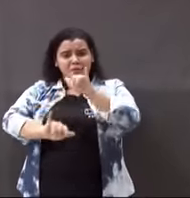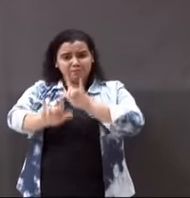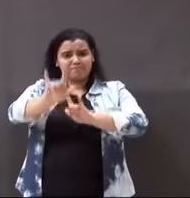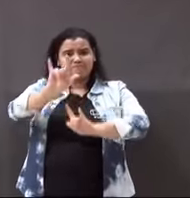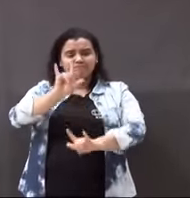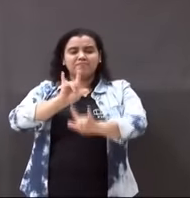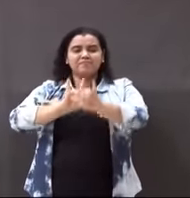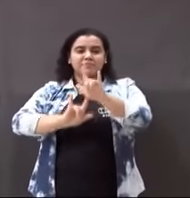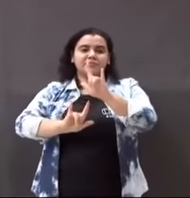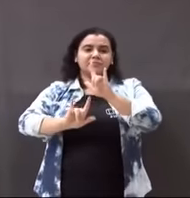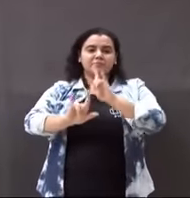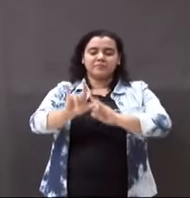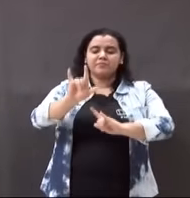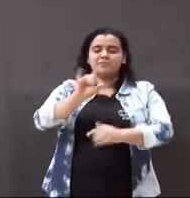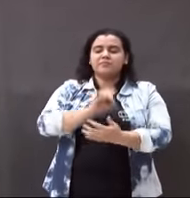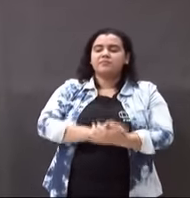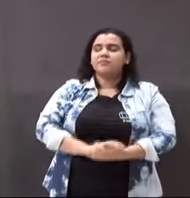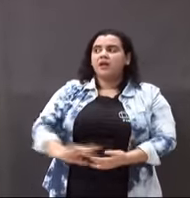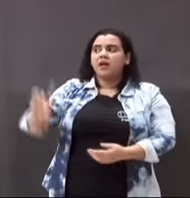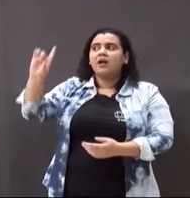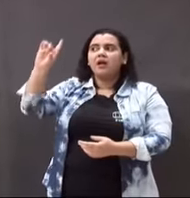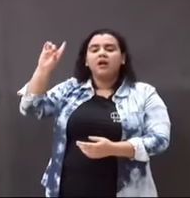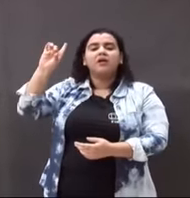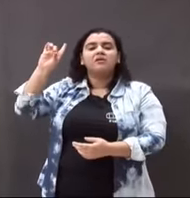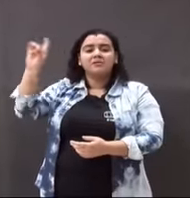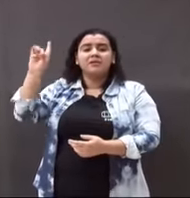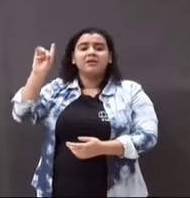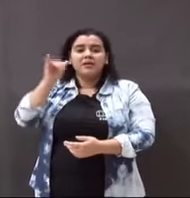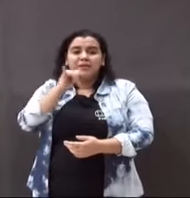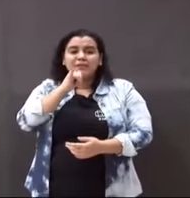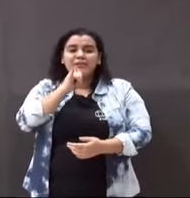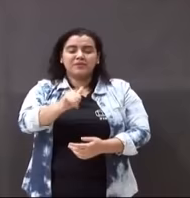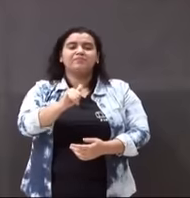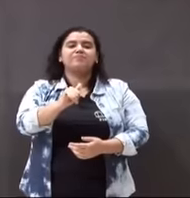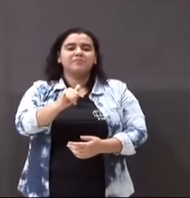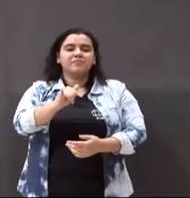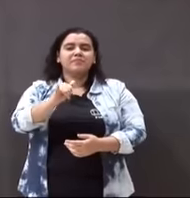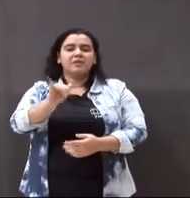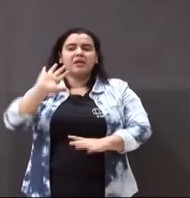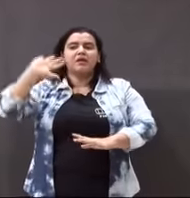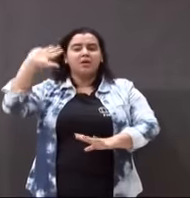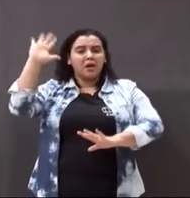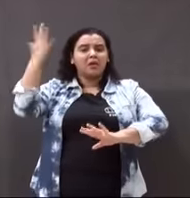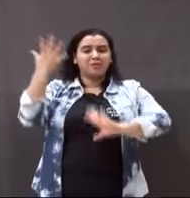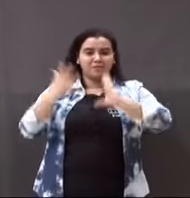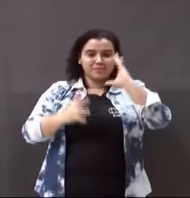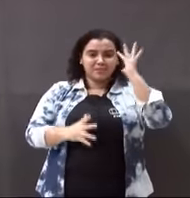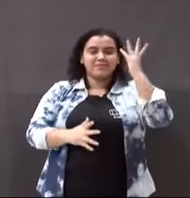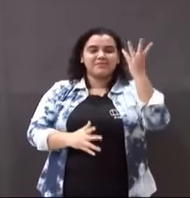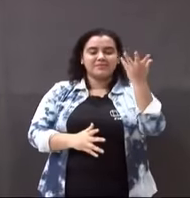ama. Deus mandou te dizer que vai acontecer.